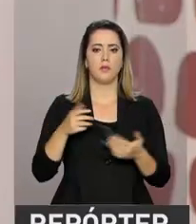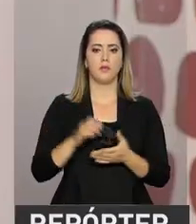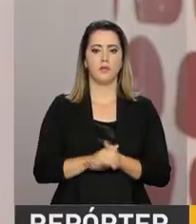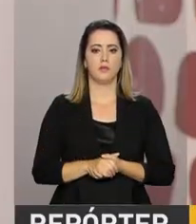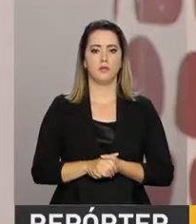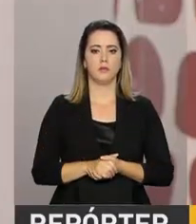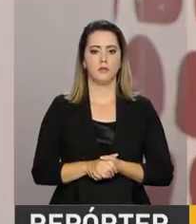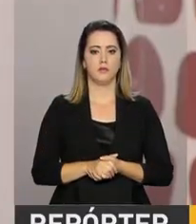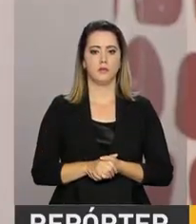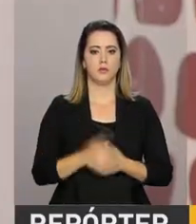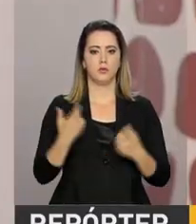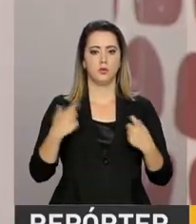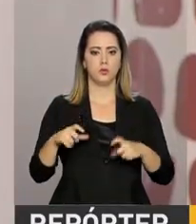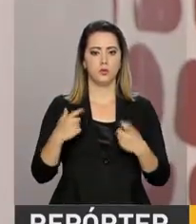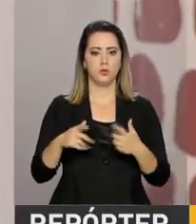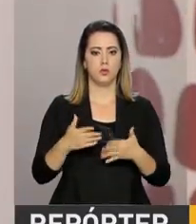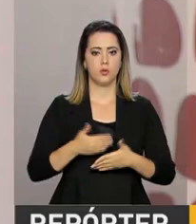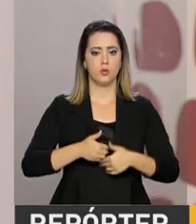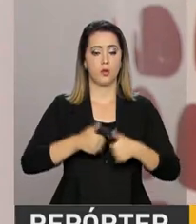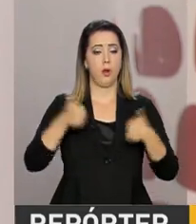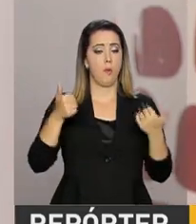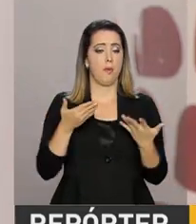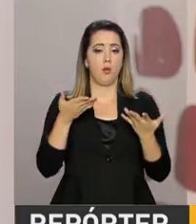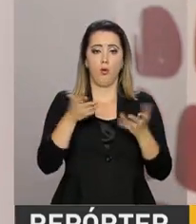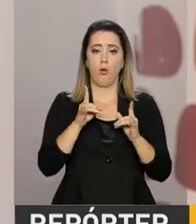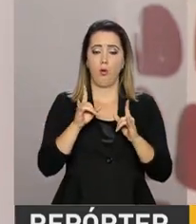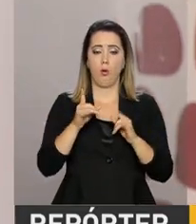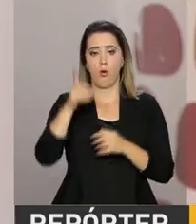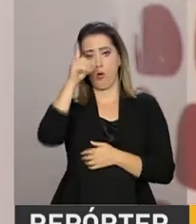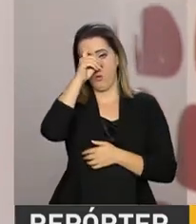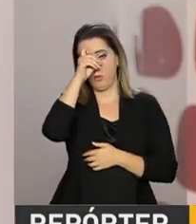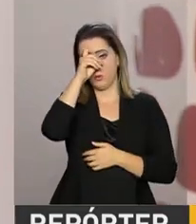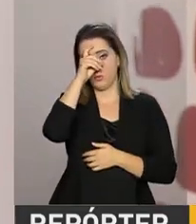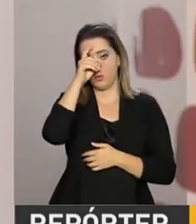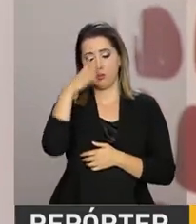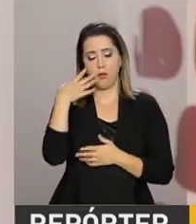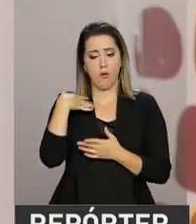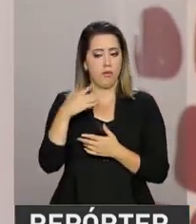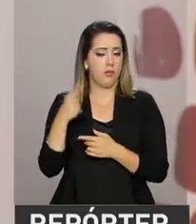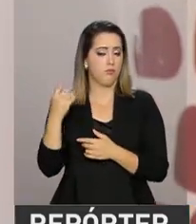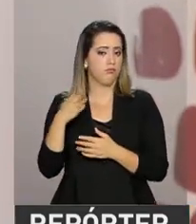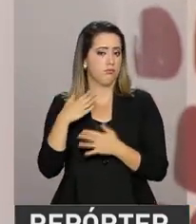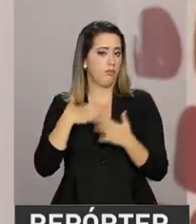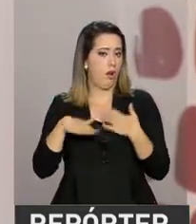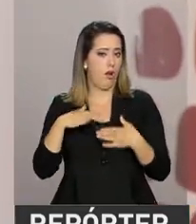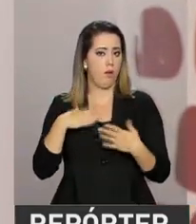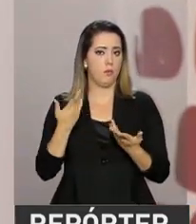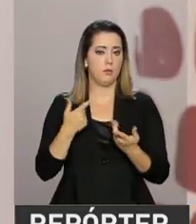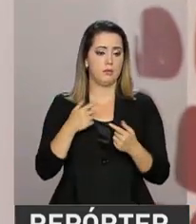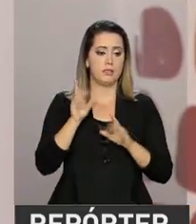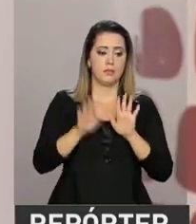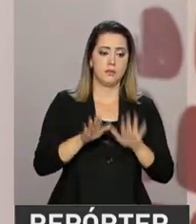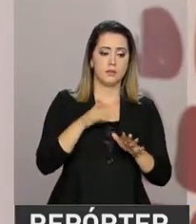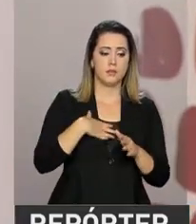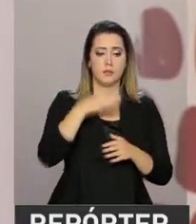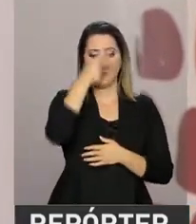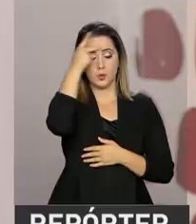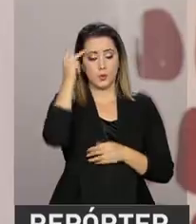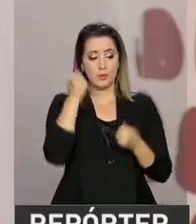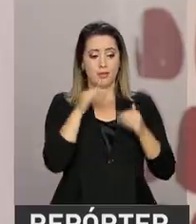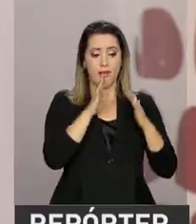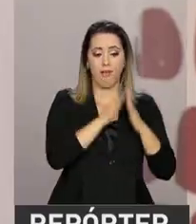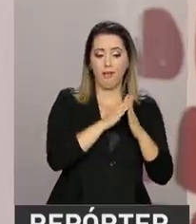lota neopor saúde ou hospital e às vezes as condições que a pessoa está em casa e ter que sair de ter que precisar de alguém para levar